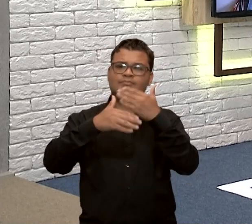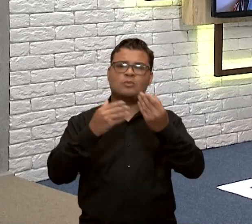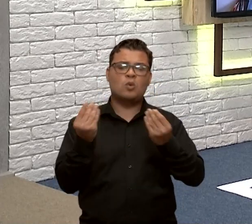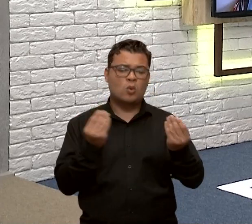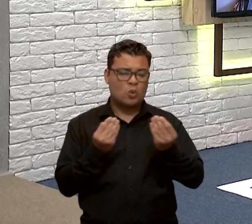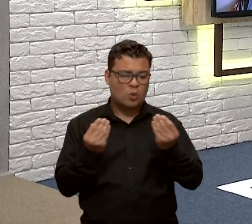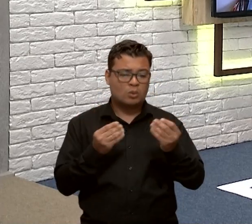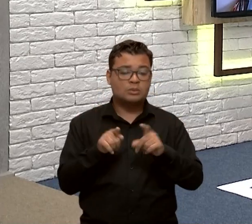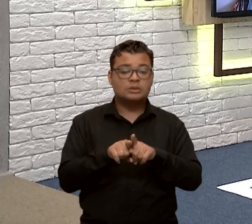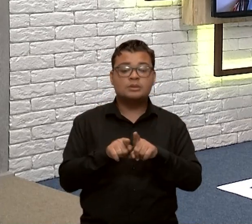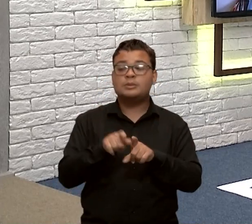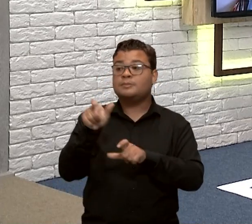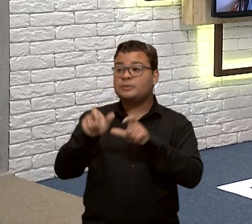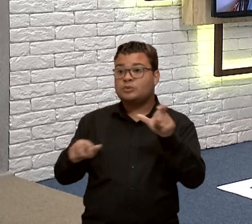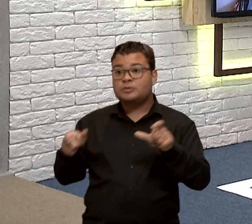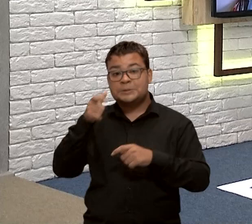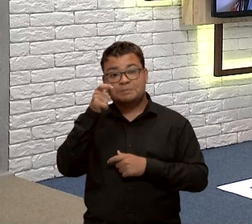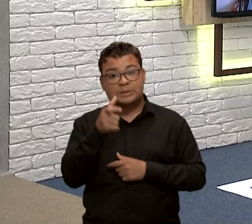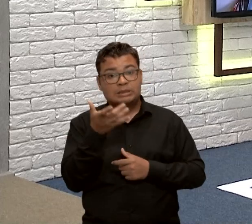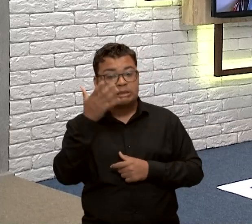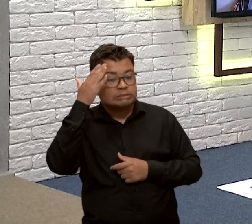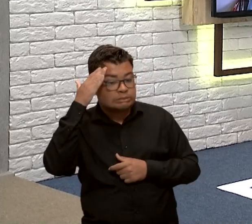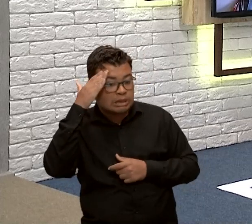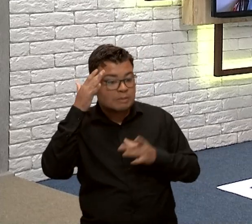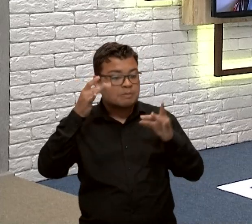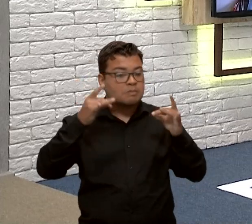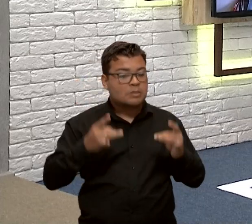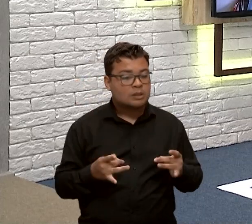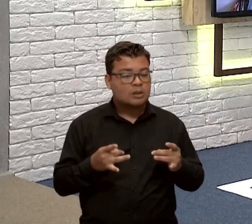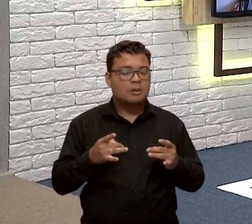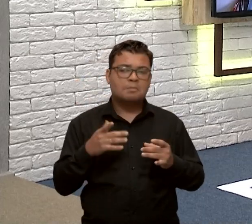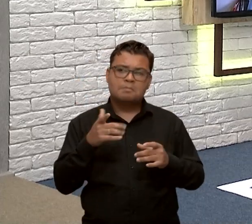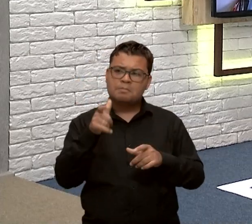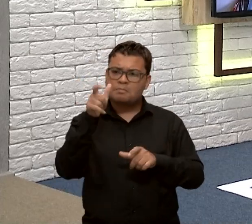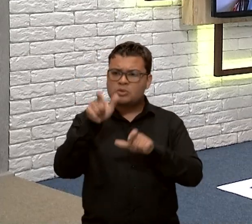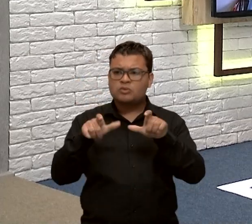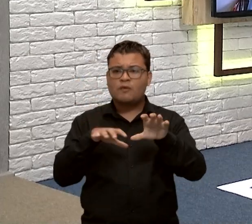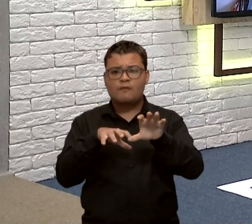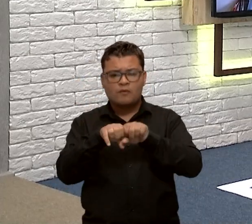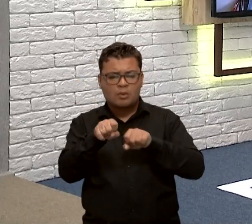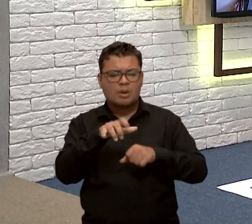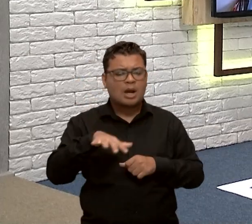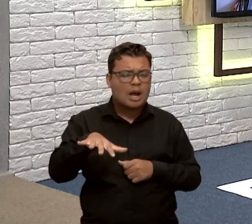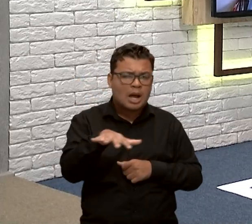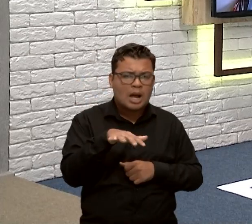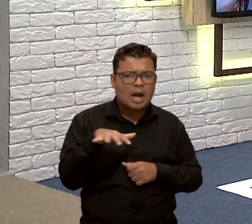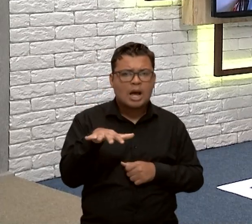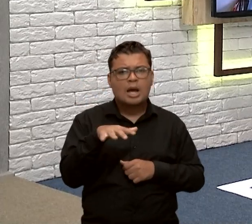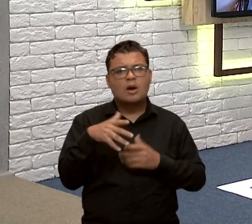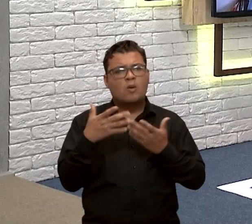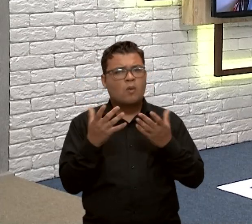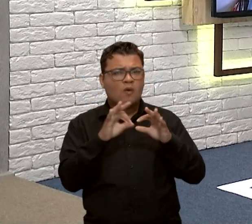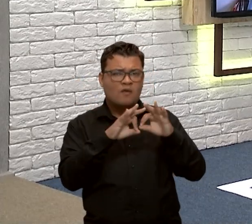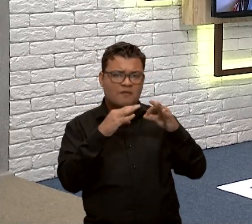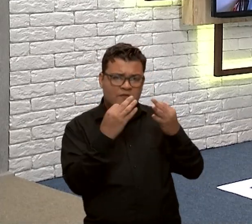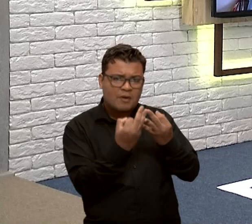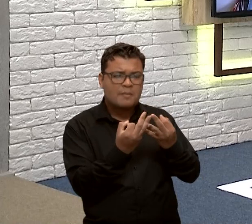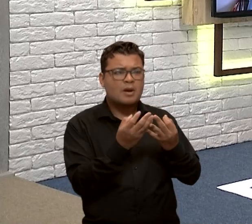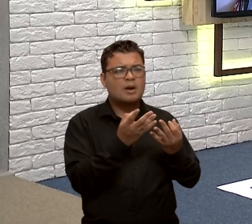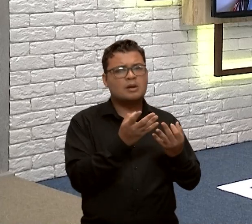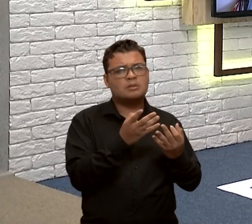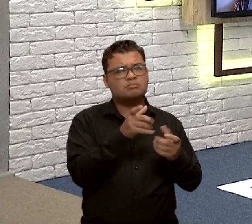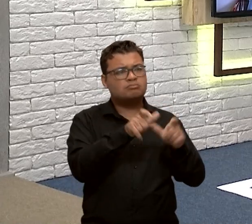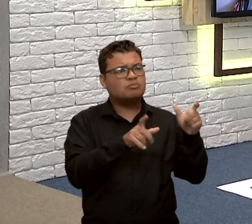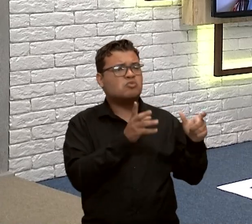tem interesse também em saber mais, às vezes tem uma área de formação que pode ser voltada para isso, ou tem familiares, conhecidos, né, que